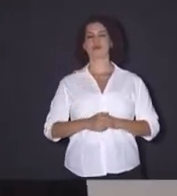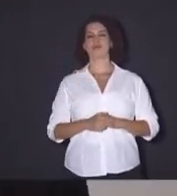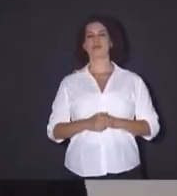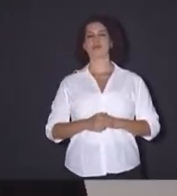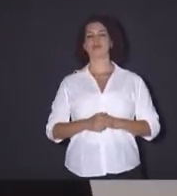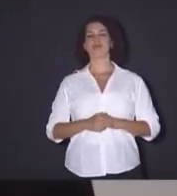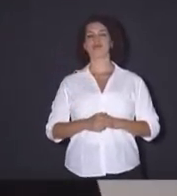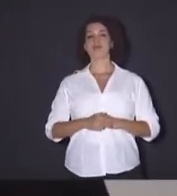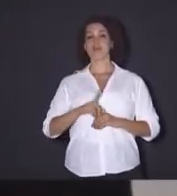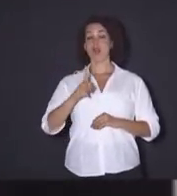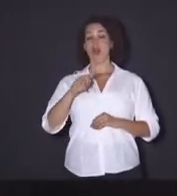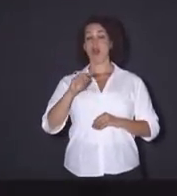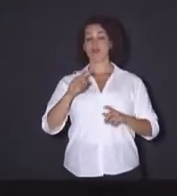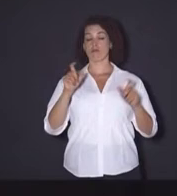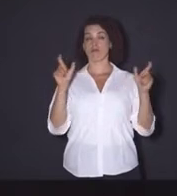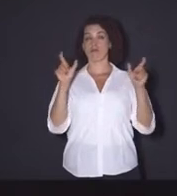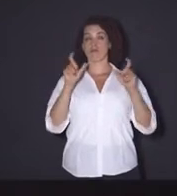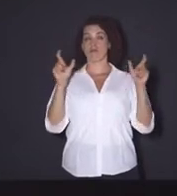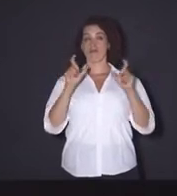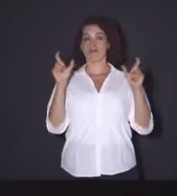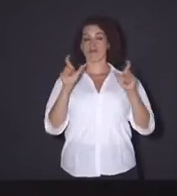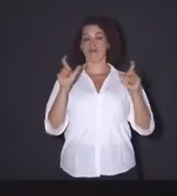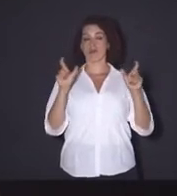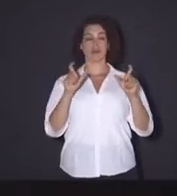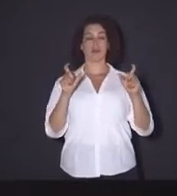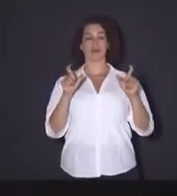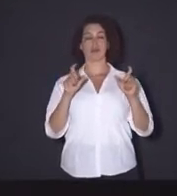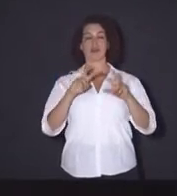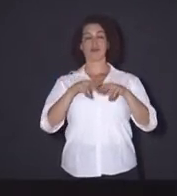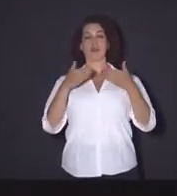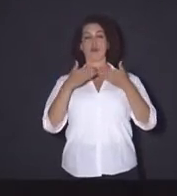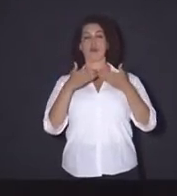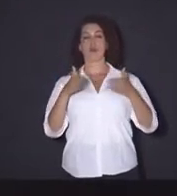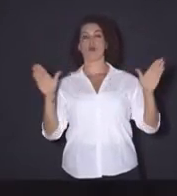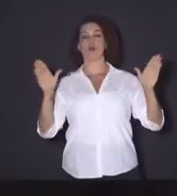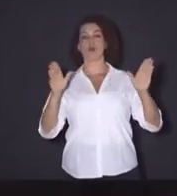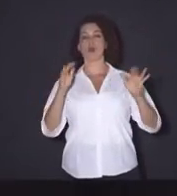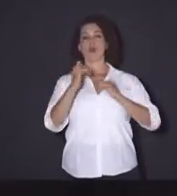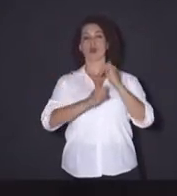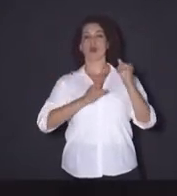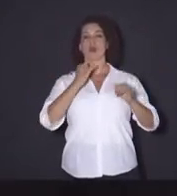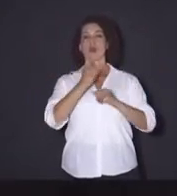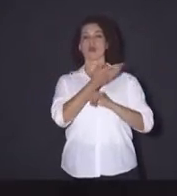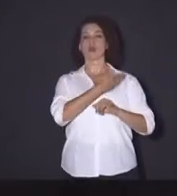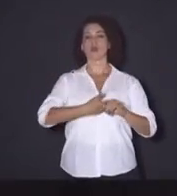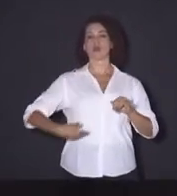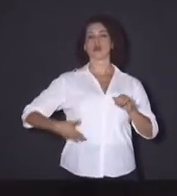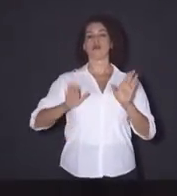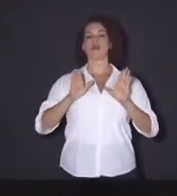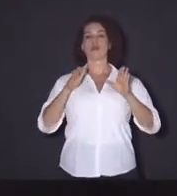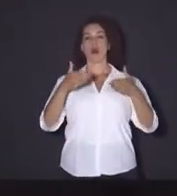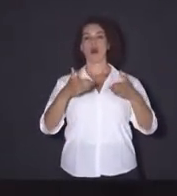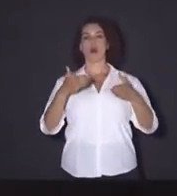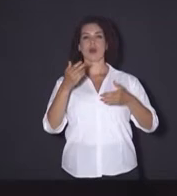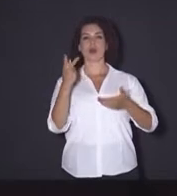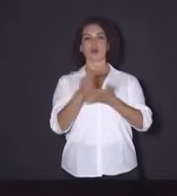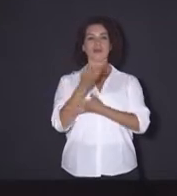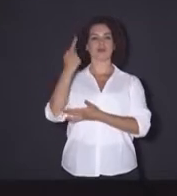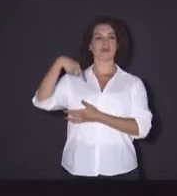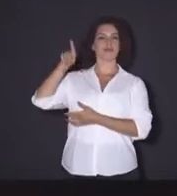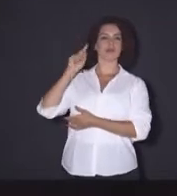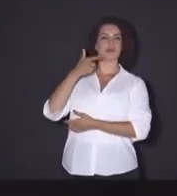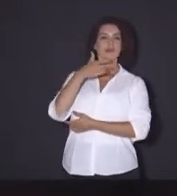algo absolutamente impactante na abertura do Internet Governance Forum, que ocorreu no Brasil em 2015. Ele disse,